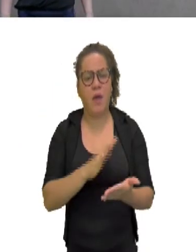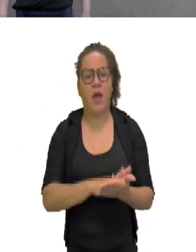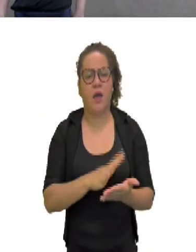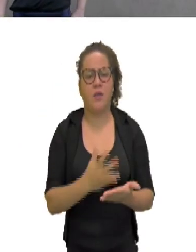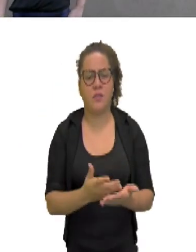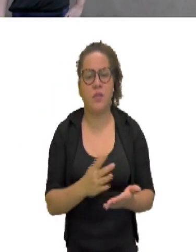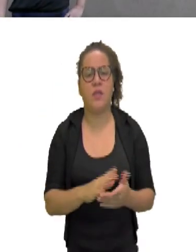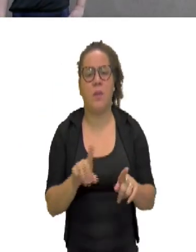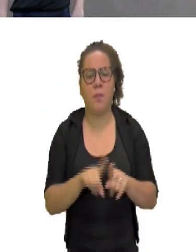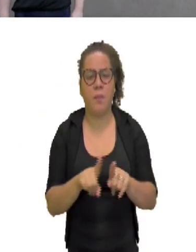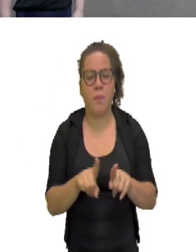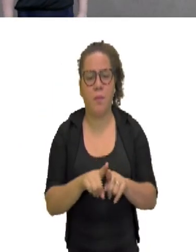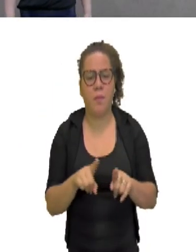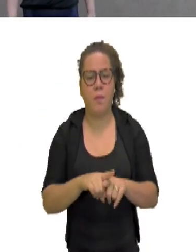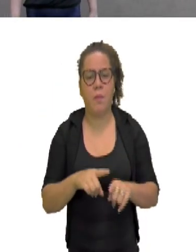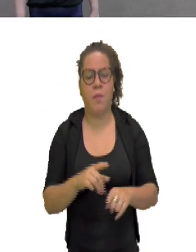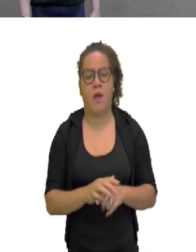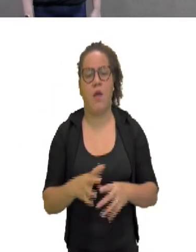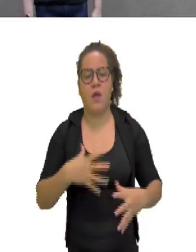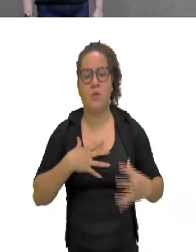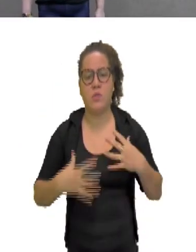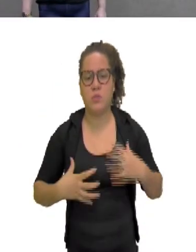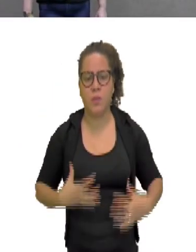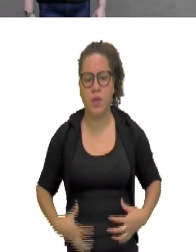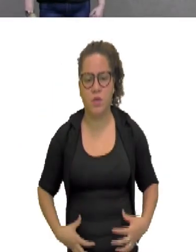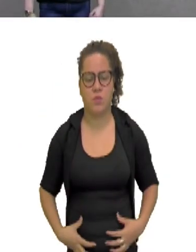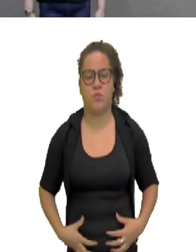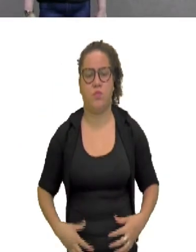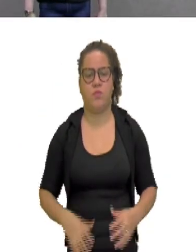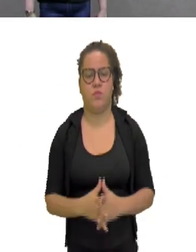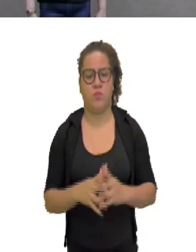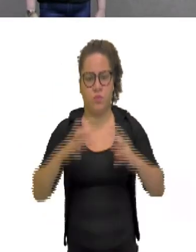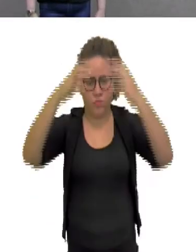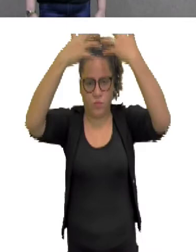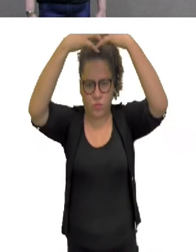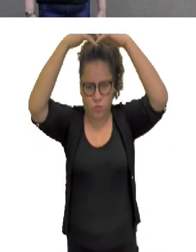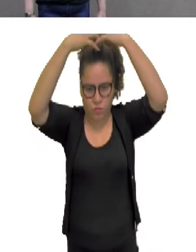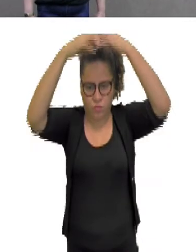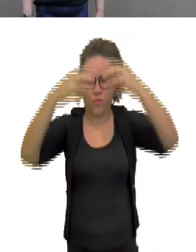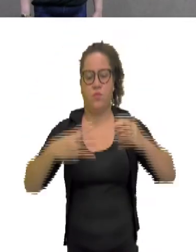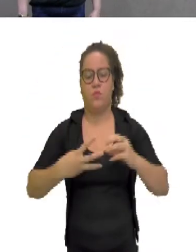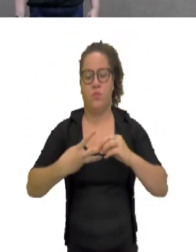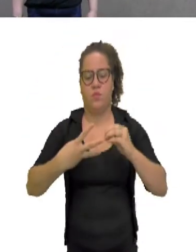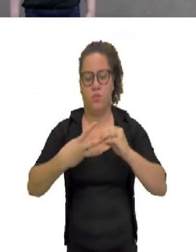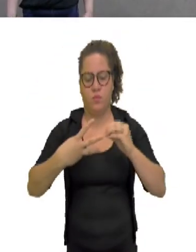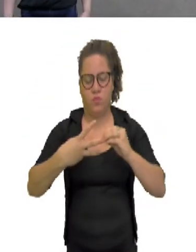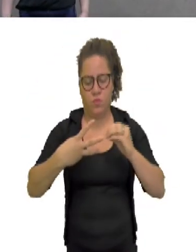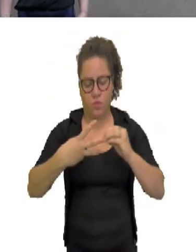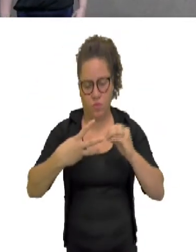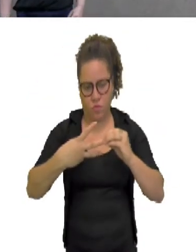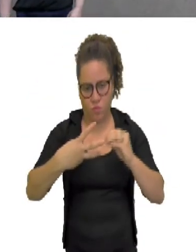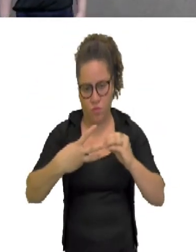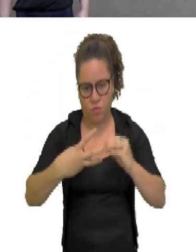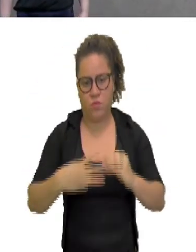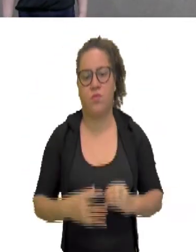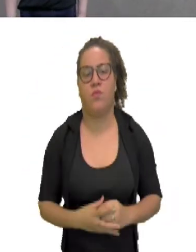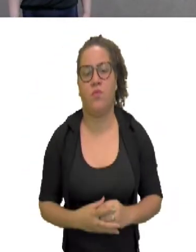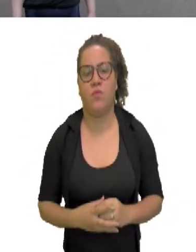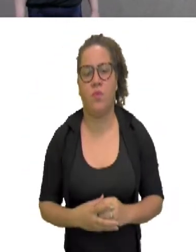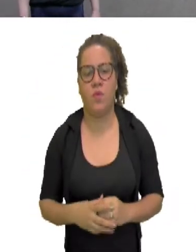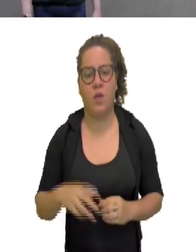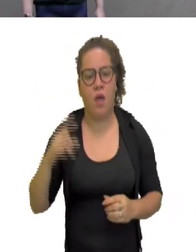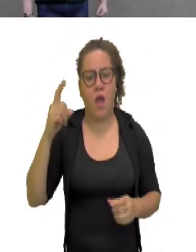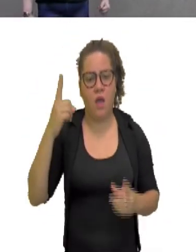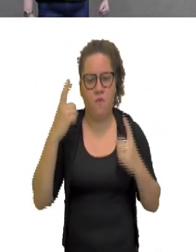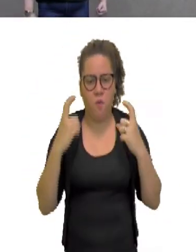estímulos. As células do tecido nervoso são altamente especializadas no processamento de